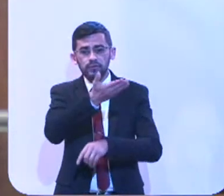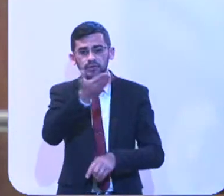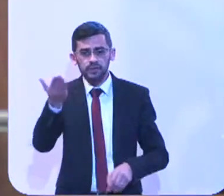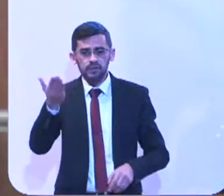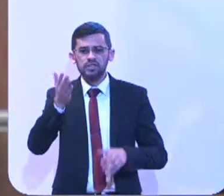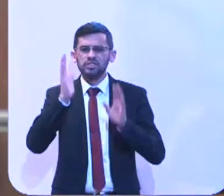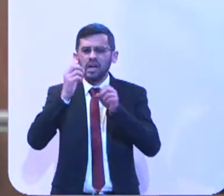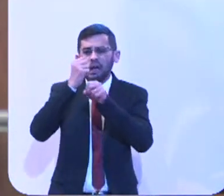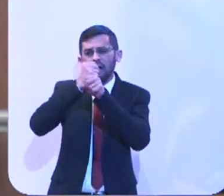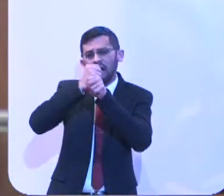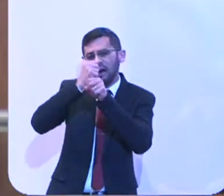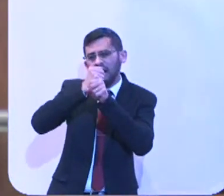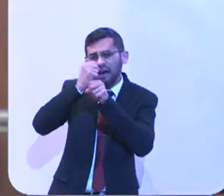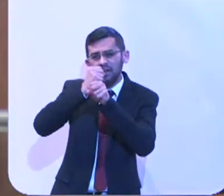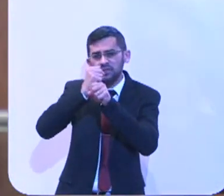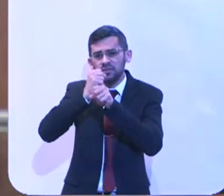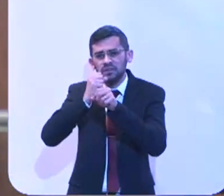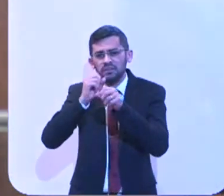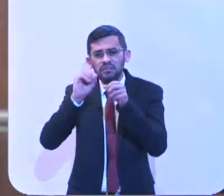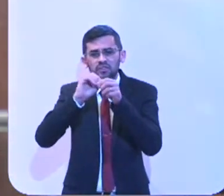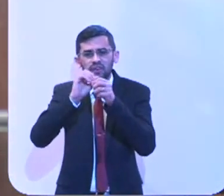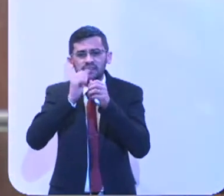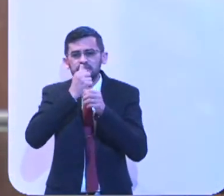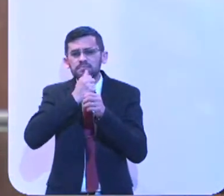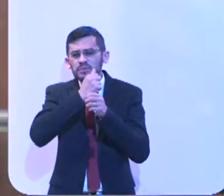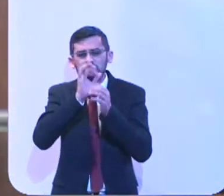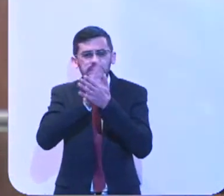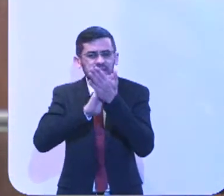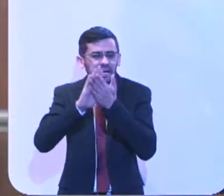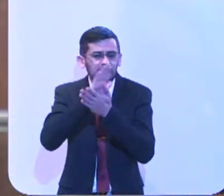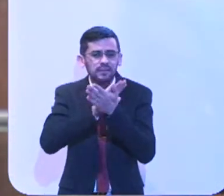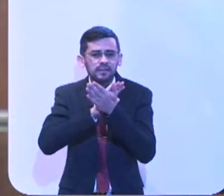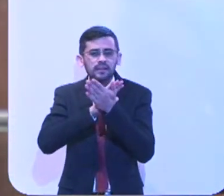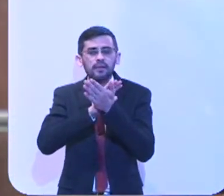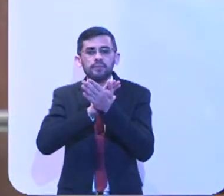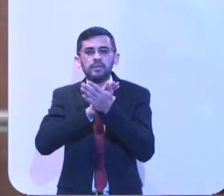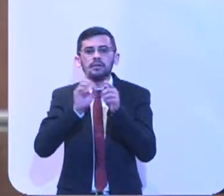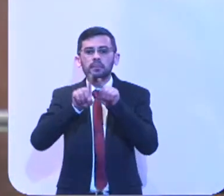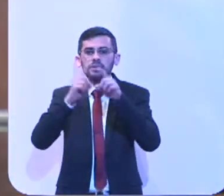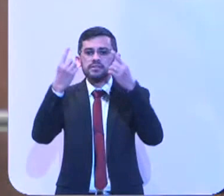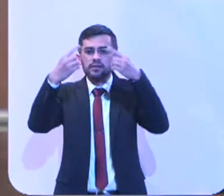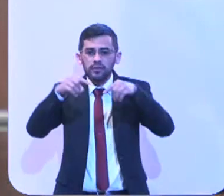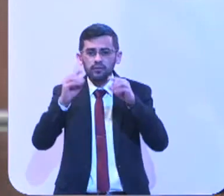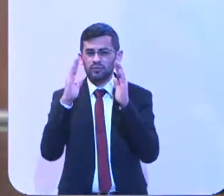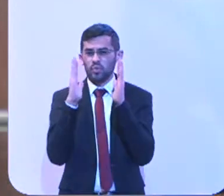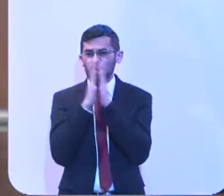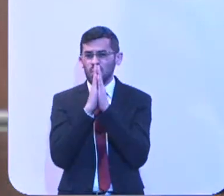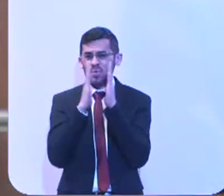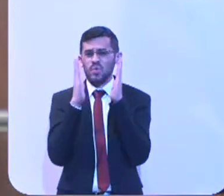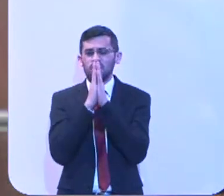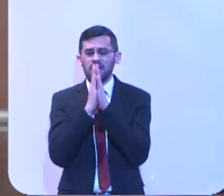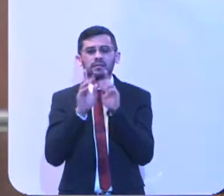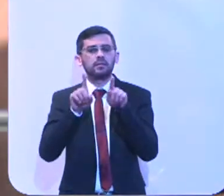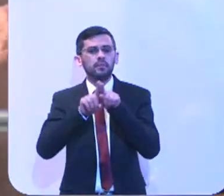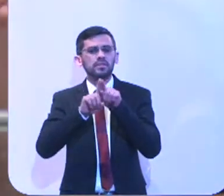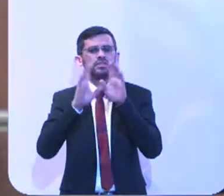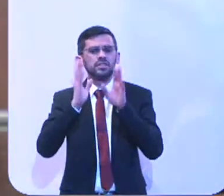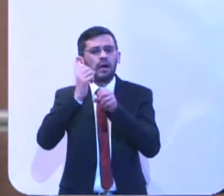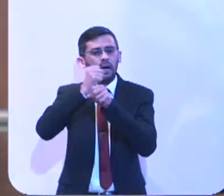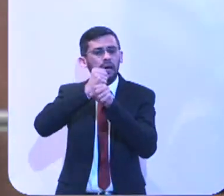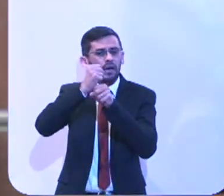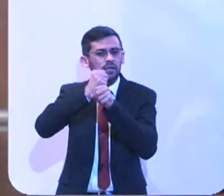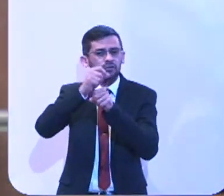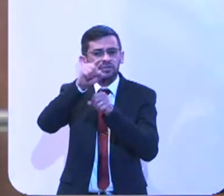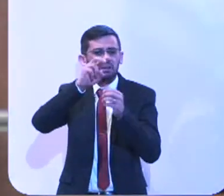talvez há muitos anos você não faz um jejum, te desafiar a orar e jejuar. Talvez há muitos anos